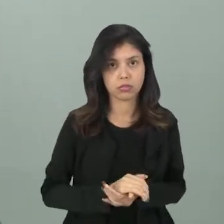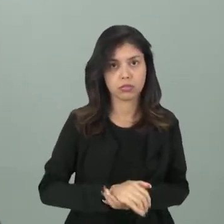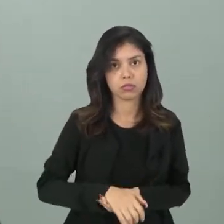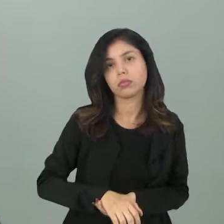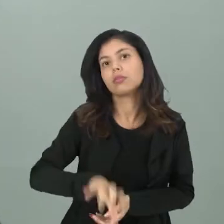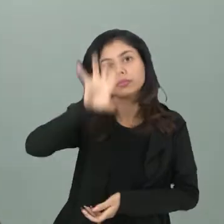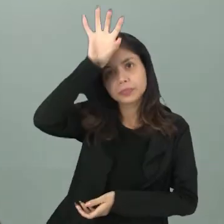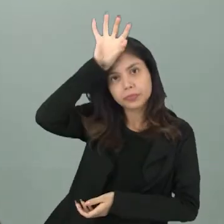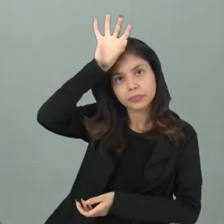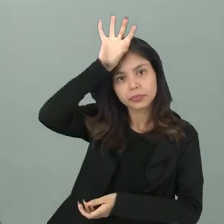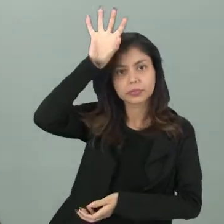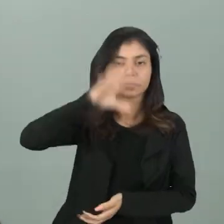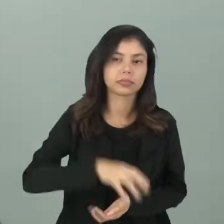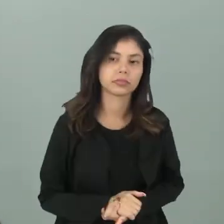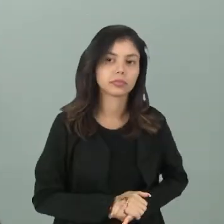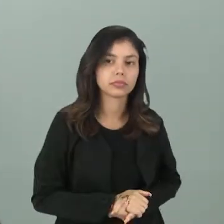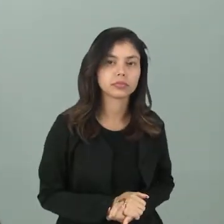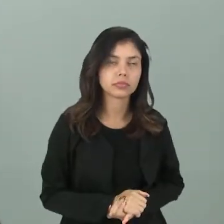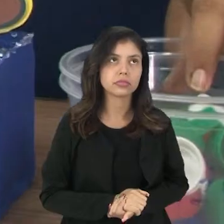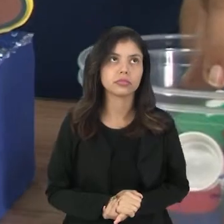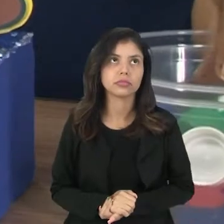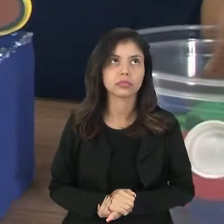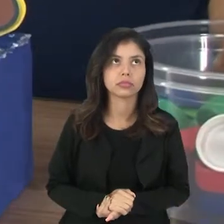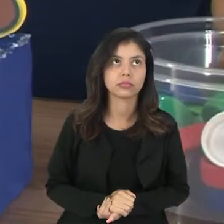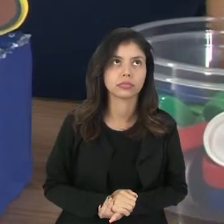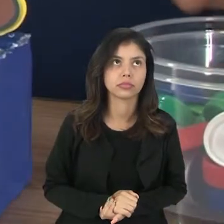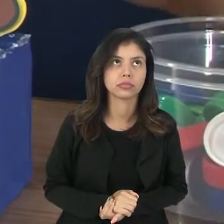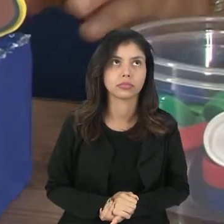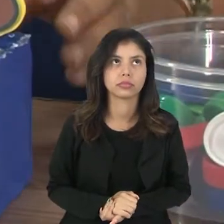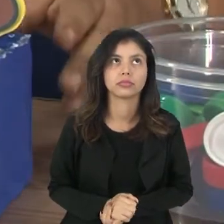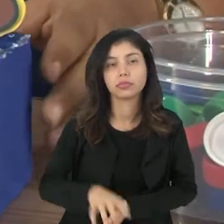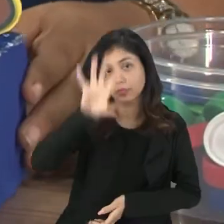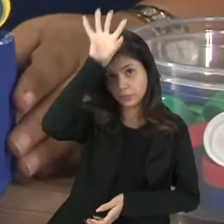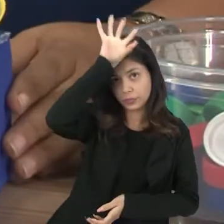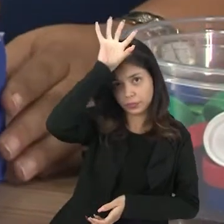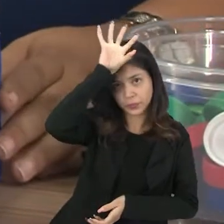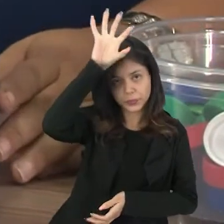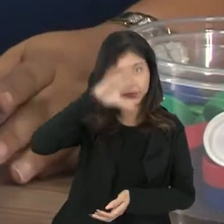Cebolinha. Então, aqui nós temos o Cebolinha.